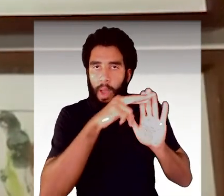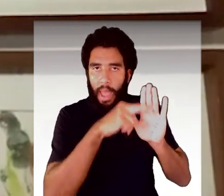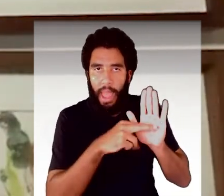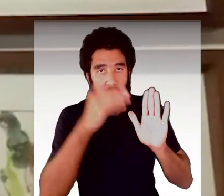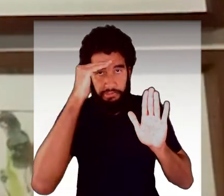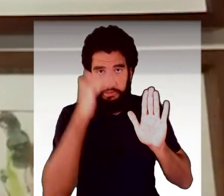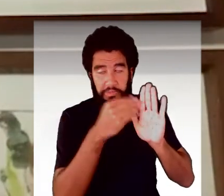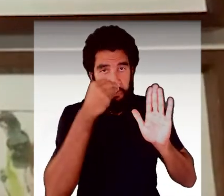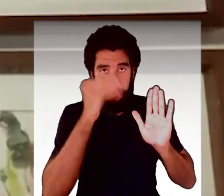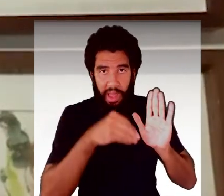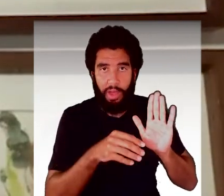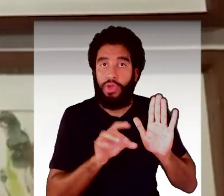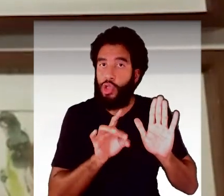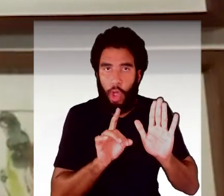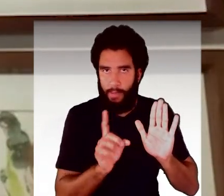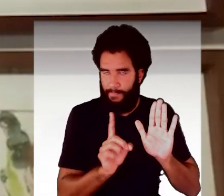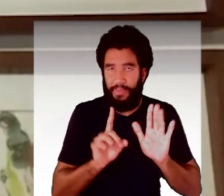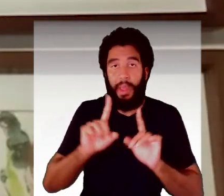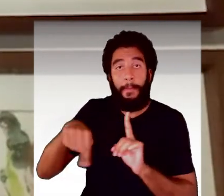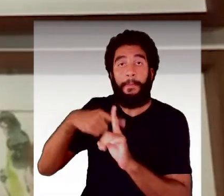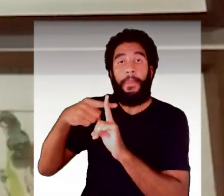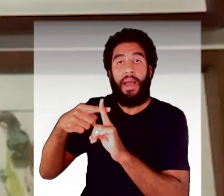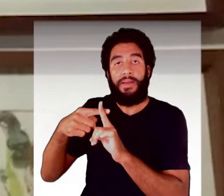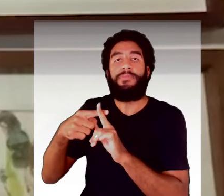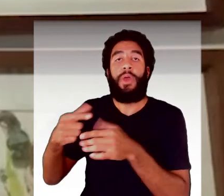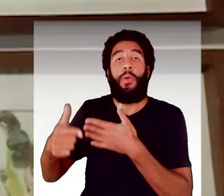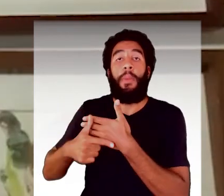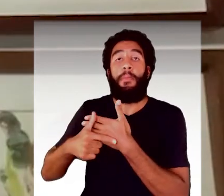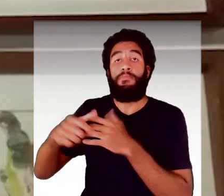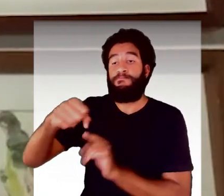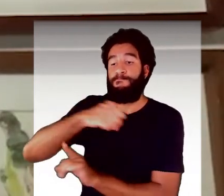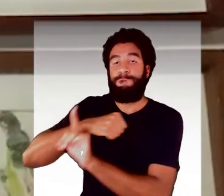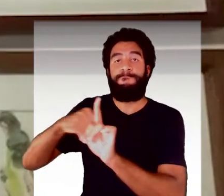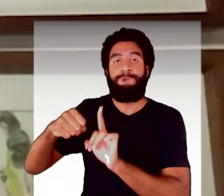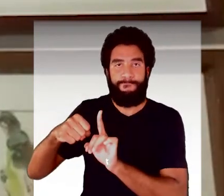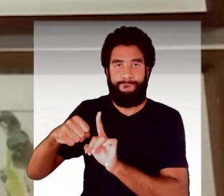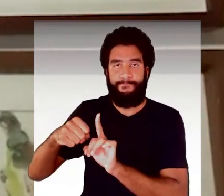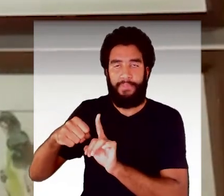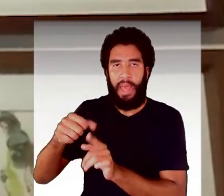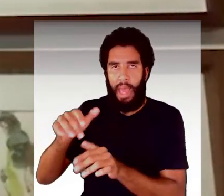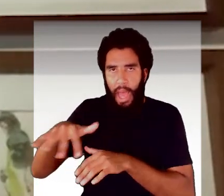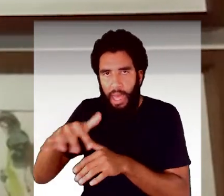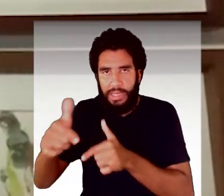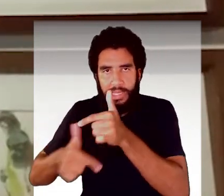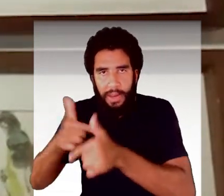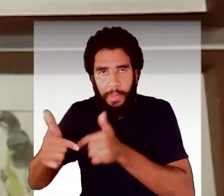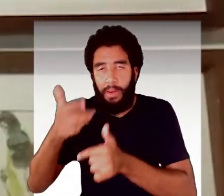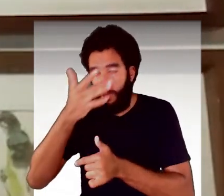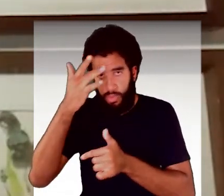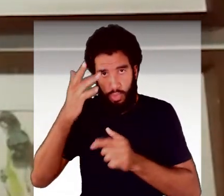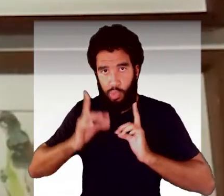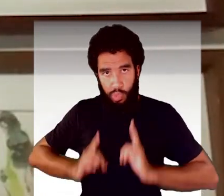norma legal, mas também porque ela está deixando de cumprir a sua função social e negando o acesso ao mercado de trabalho